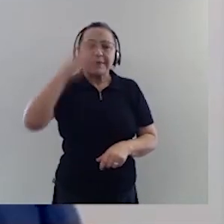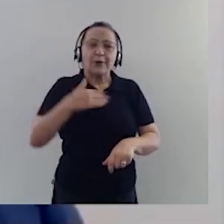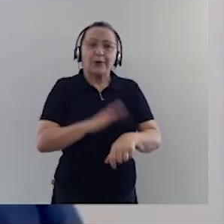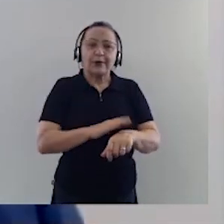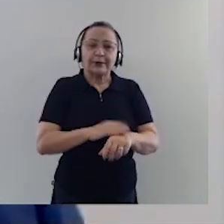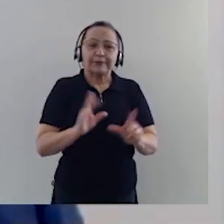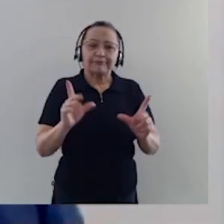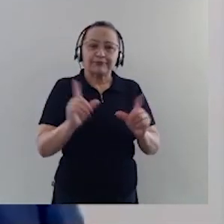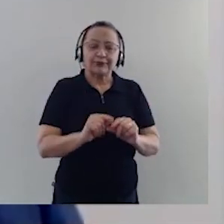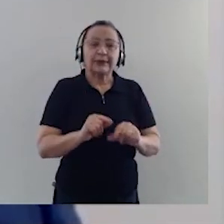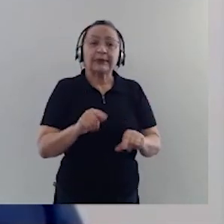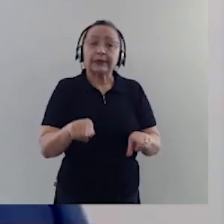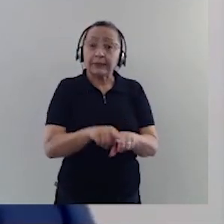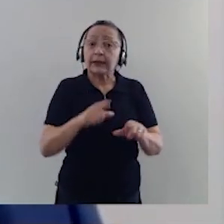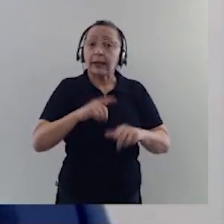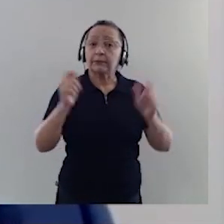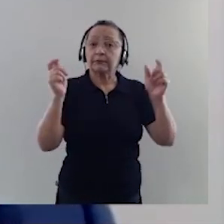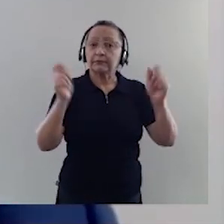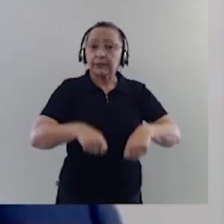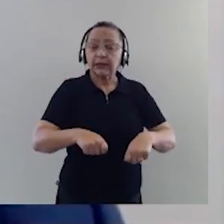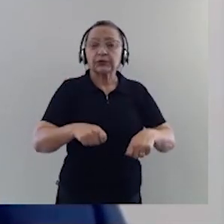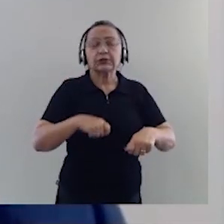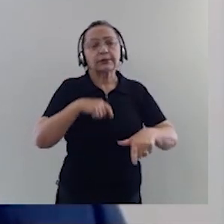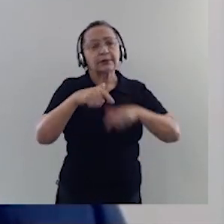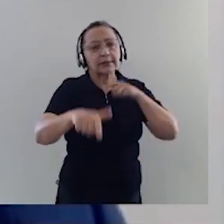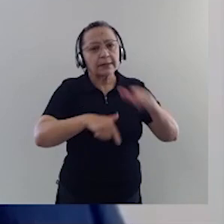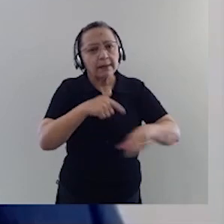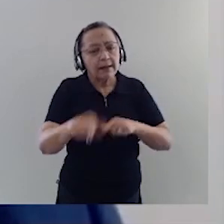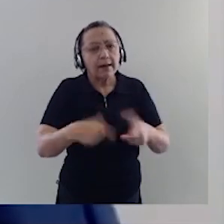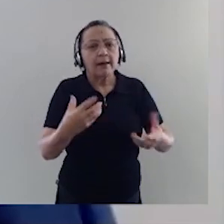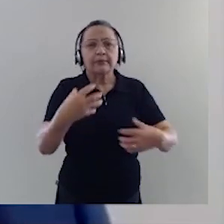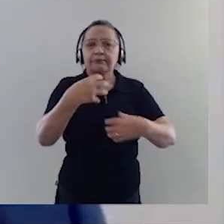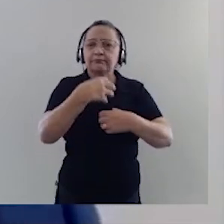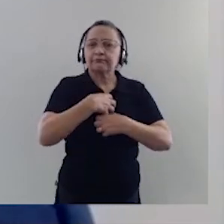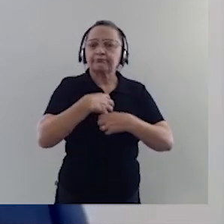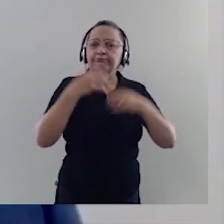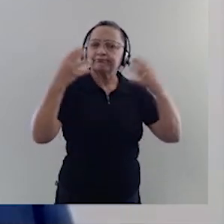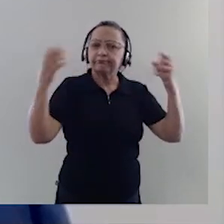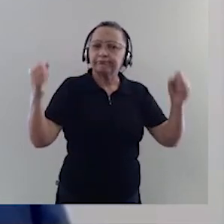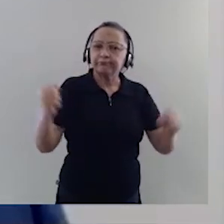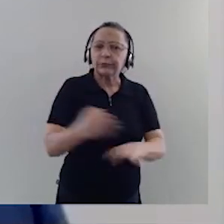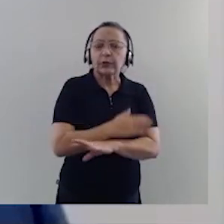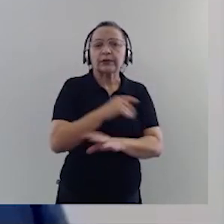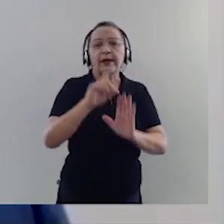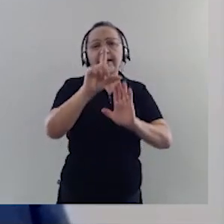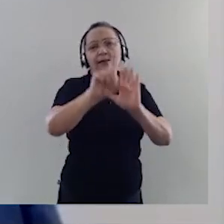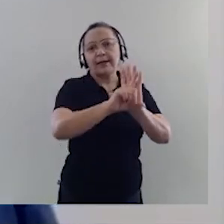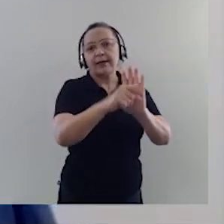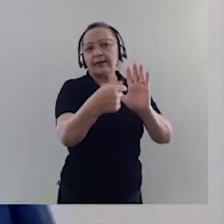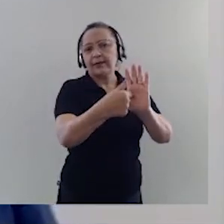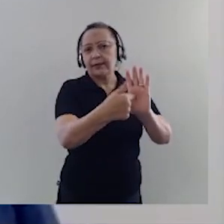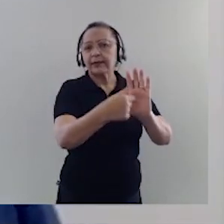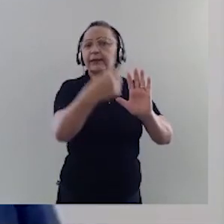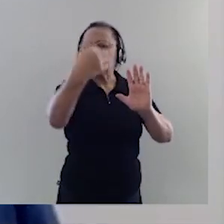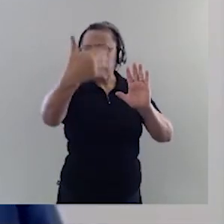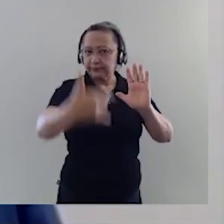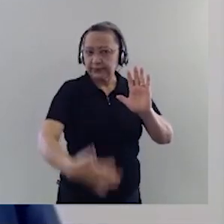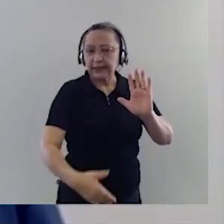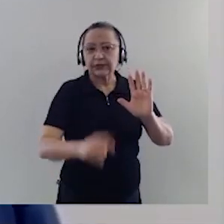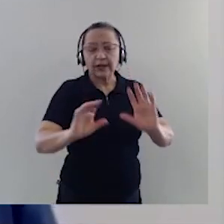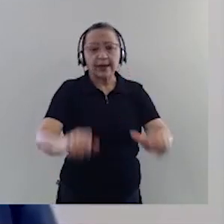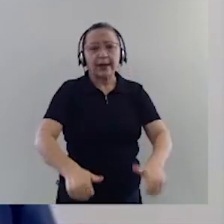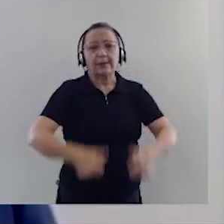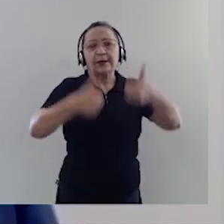nós temos a possibilidade de atualizar em maneira definitiva a legislação que trata de recuperação